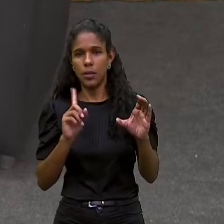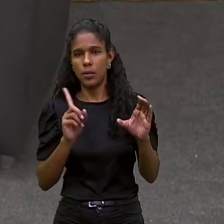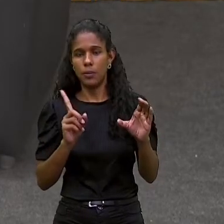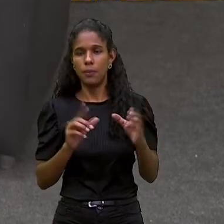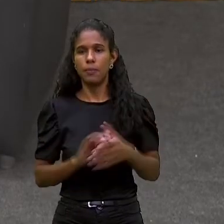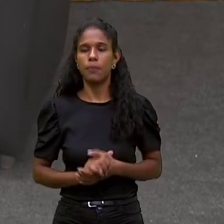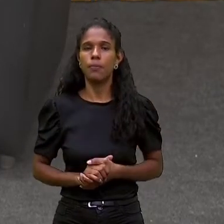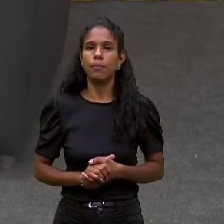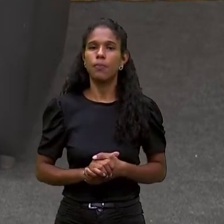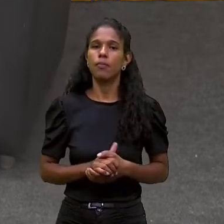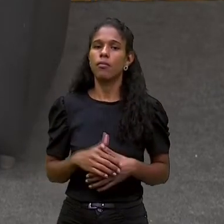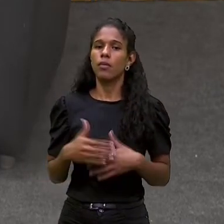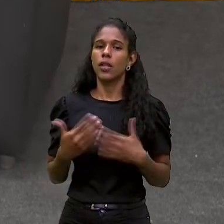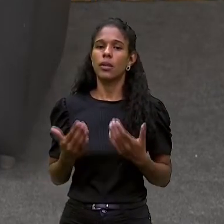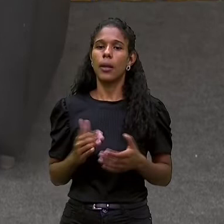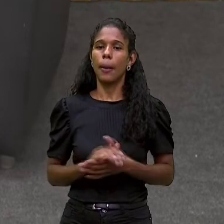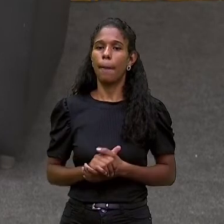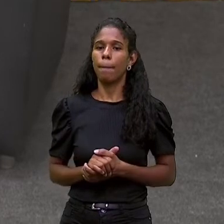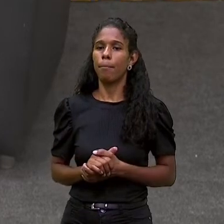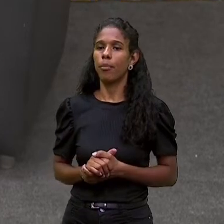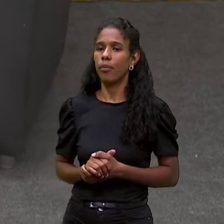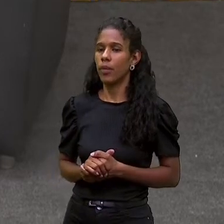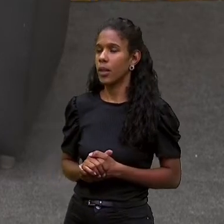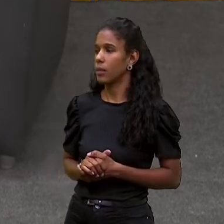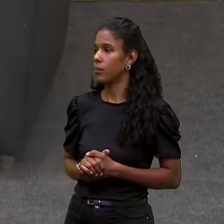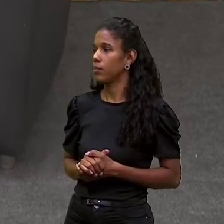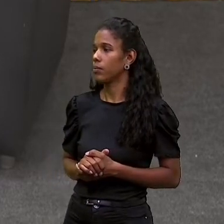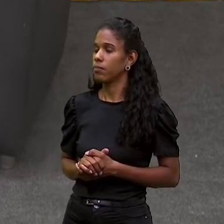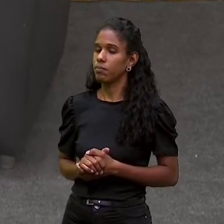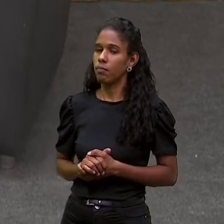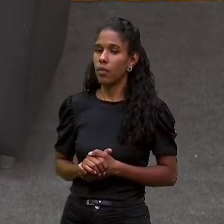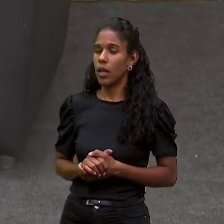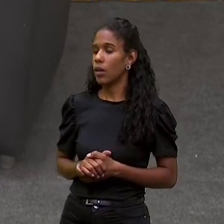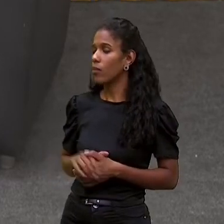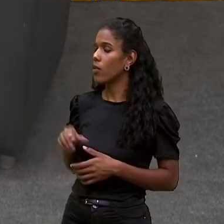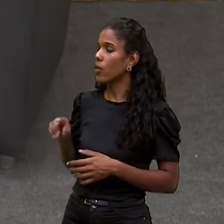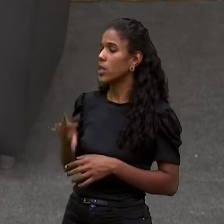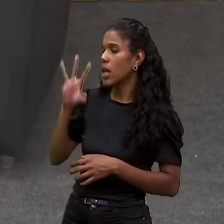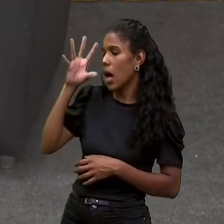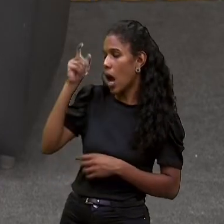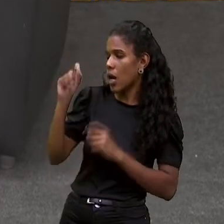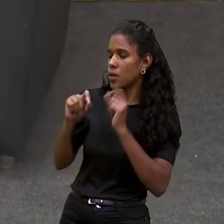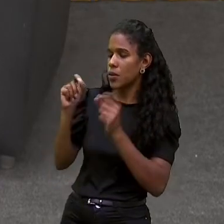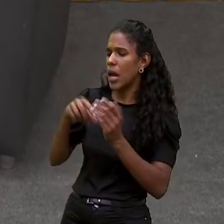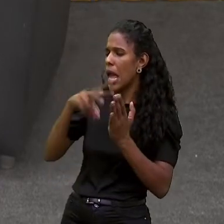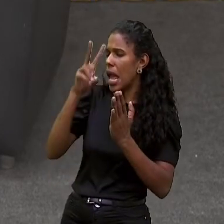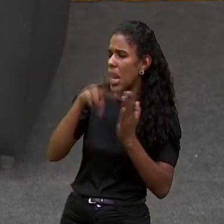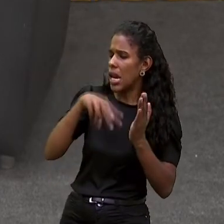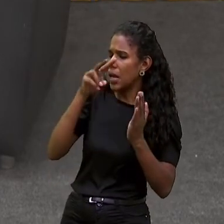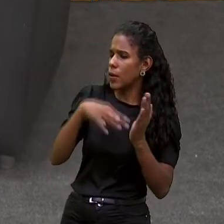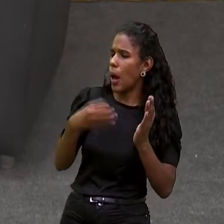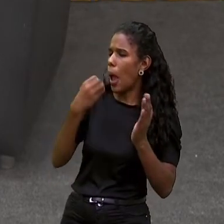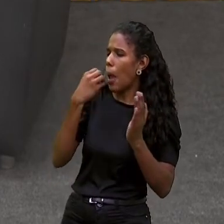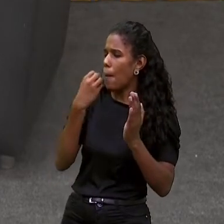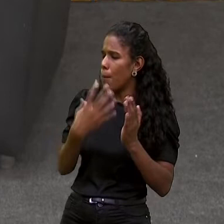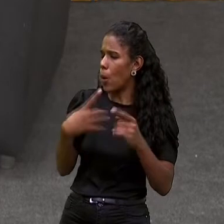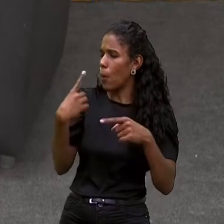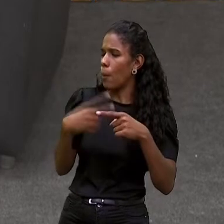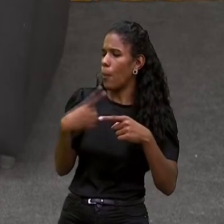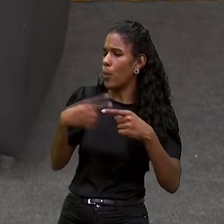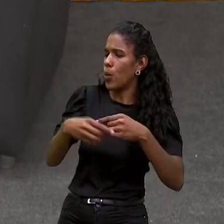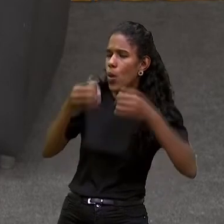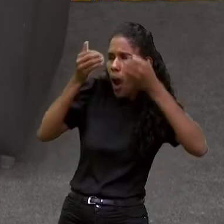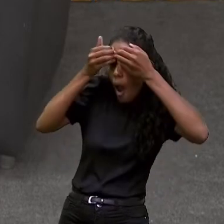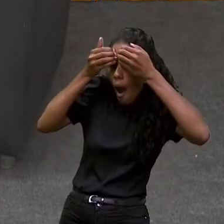certo? Certo. O que dizer sobre essa frase? Leitura é tudo de bom, amplia horizontes e faz você viajar no tempo